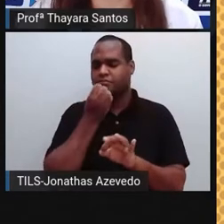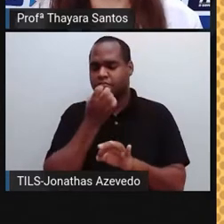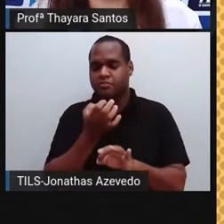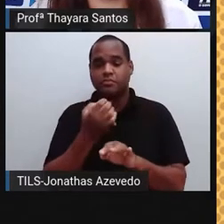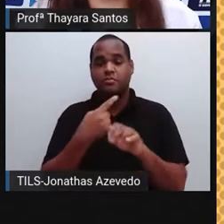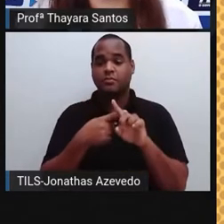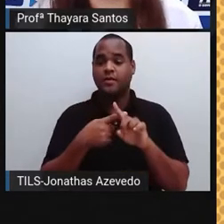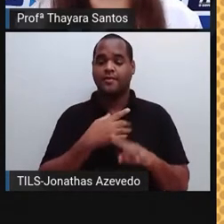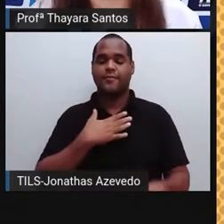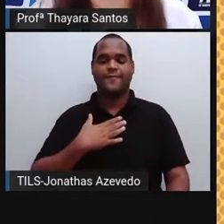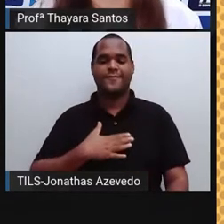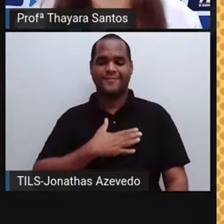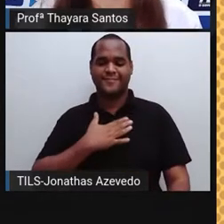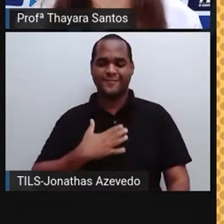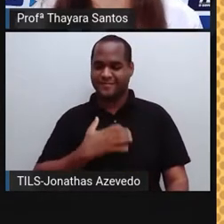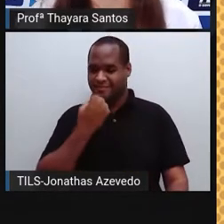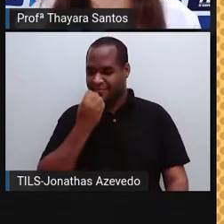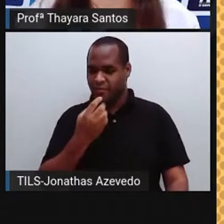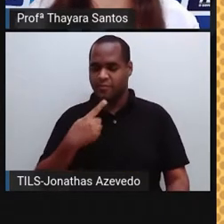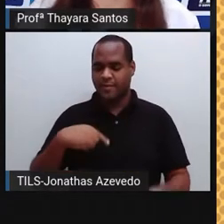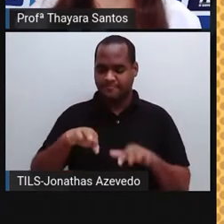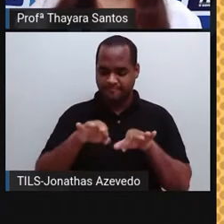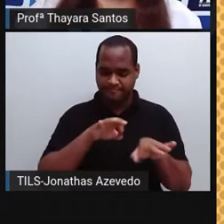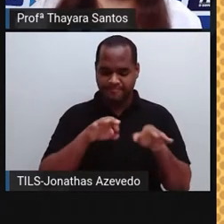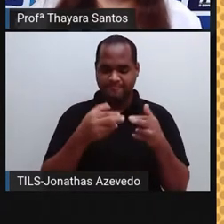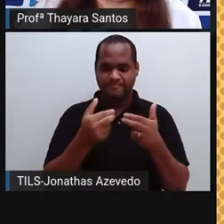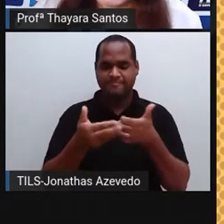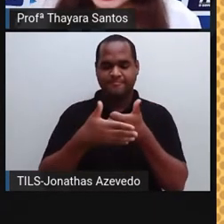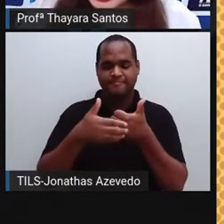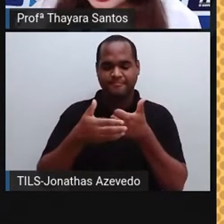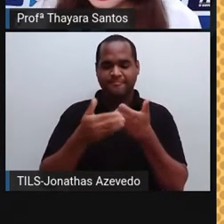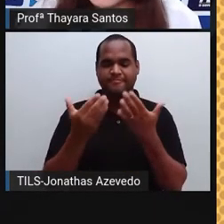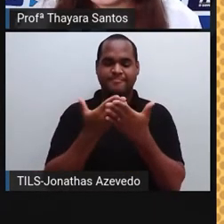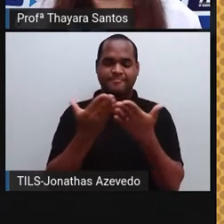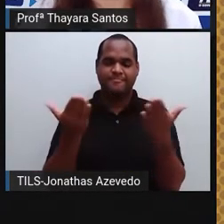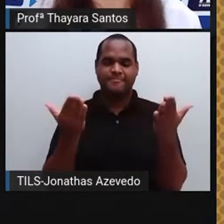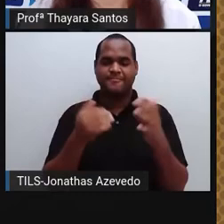gente é muito gratificante, porque tudo aqui vem sendo preparado com muito carinho para vocês.